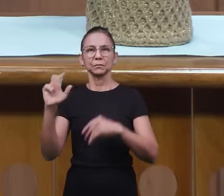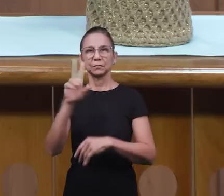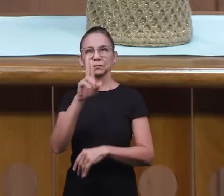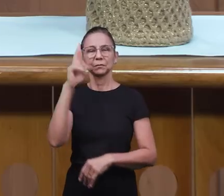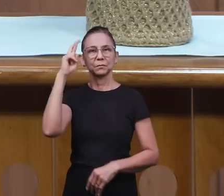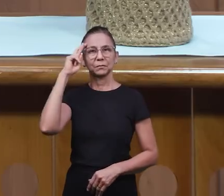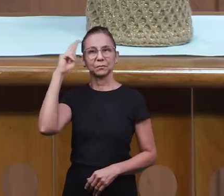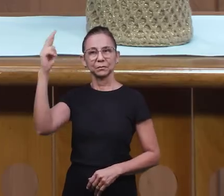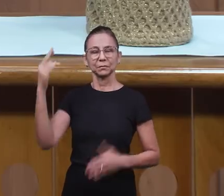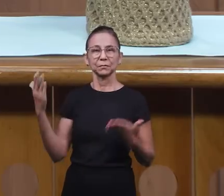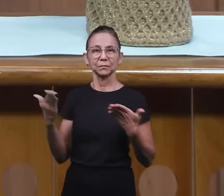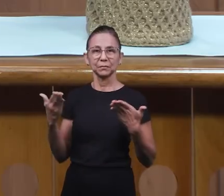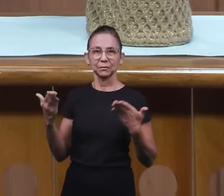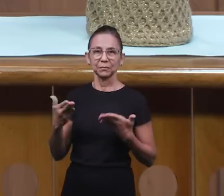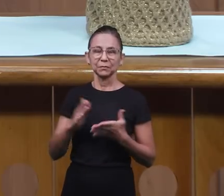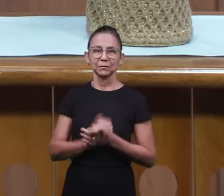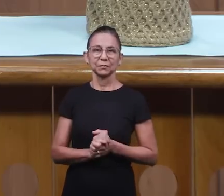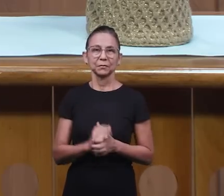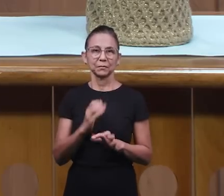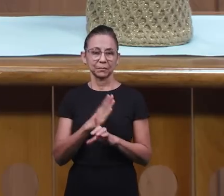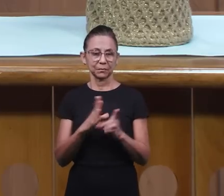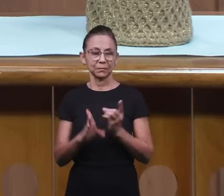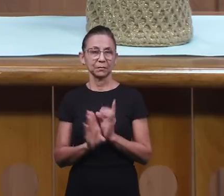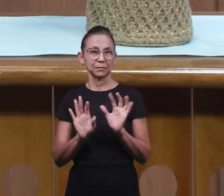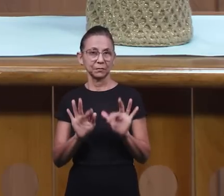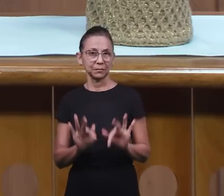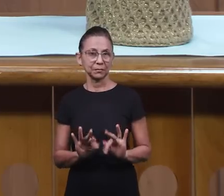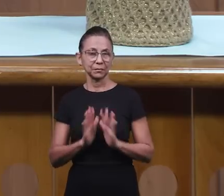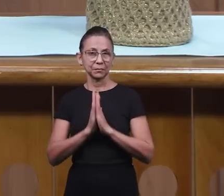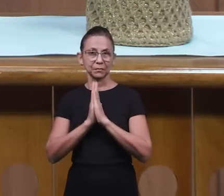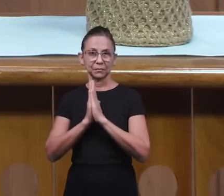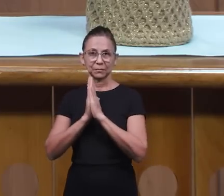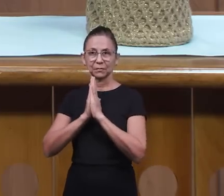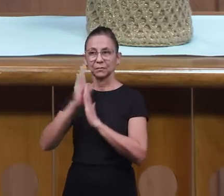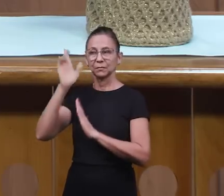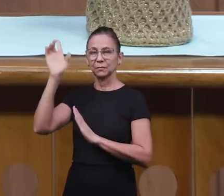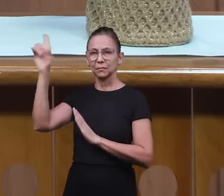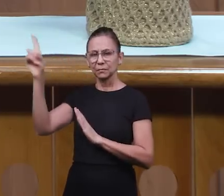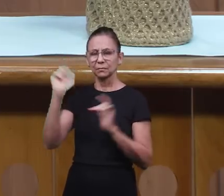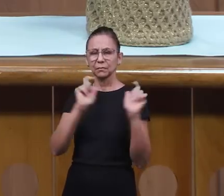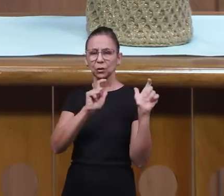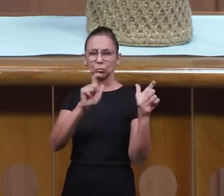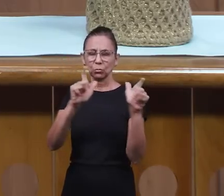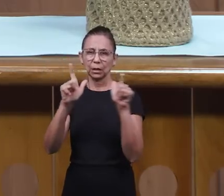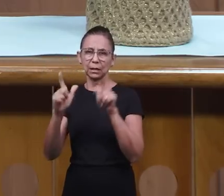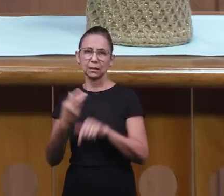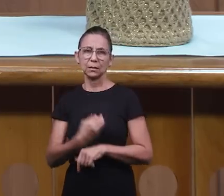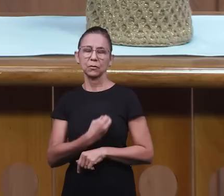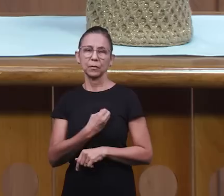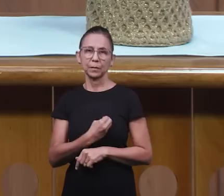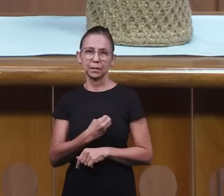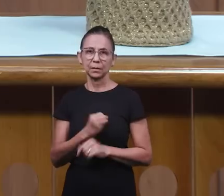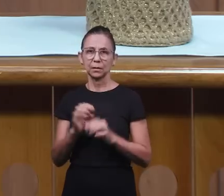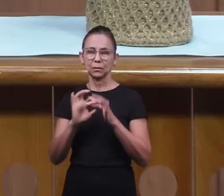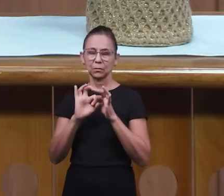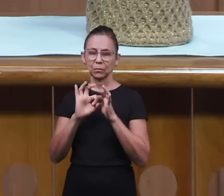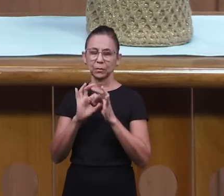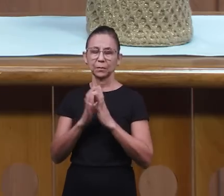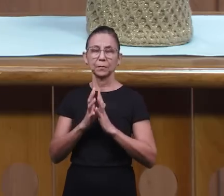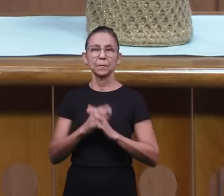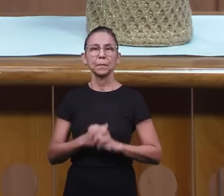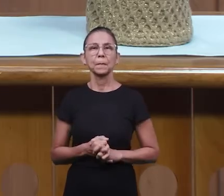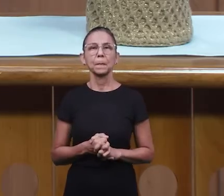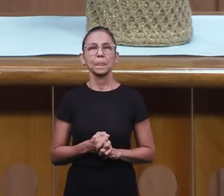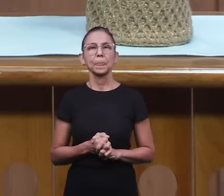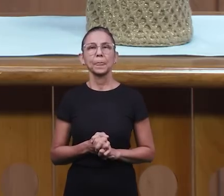Amém. Louvado seja o nome do Senhor. Nós vamos agora, no encerramento deste culto, orar ao Senhor nosso Deus. Onde você estiver, esteja diante de Deus. Nós vamos